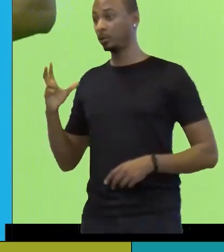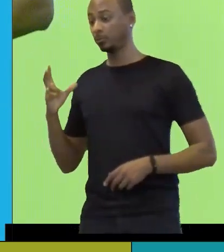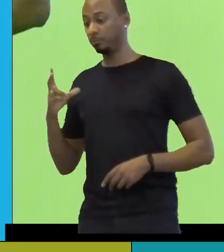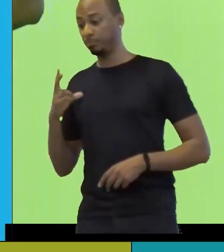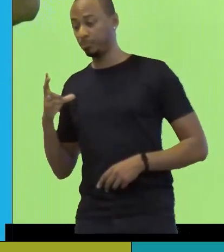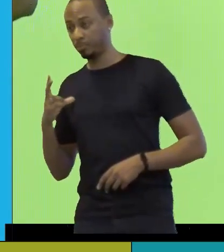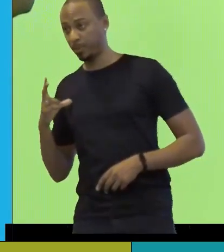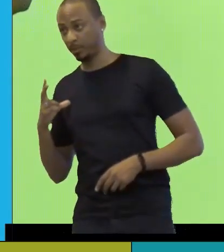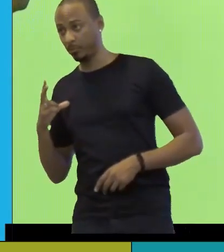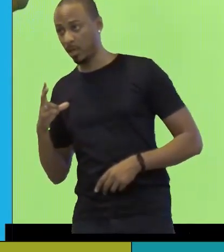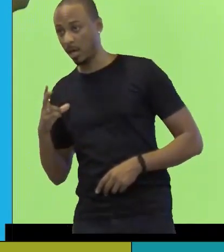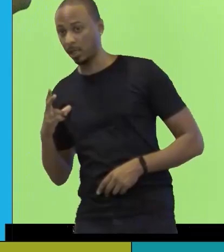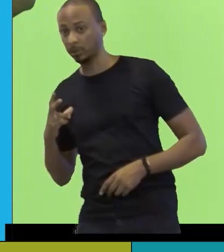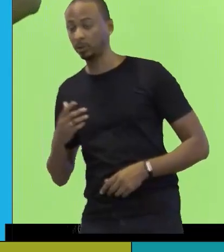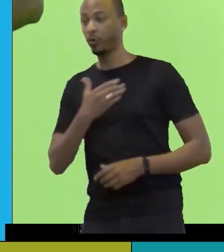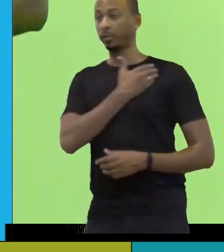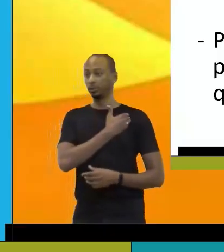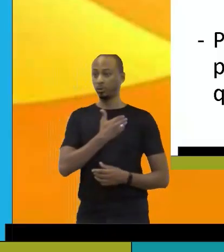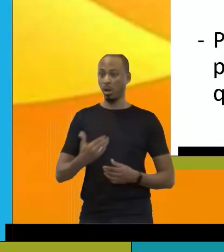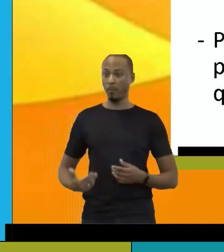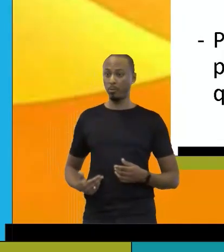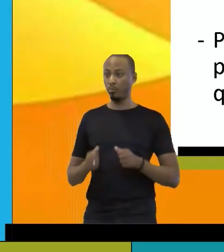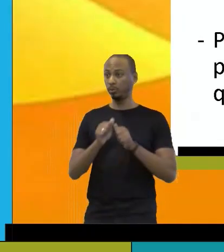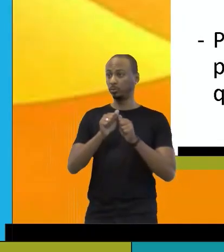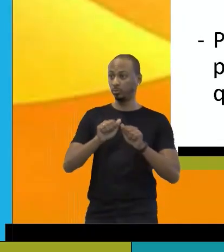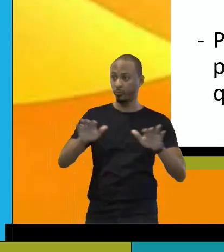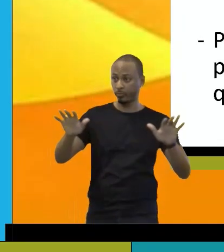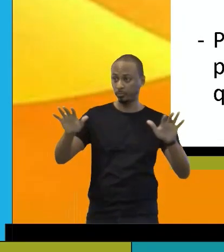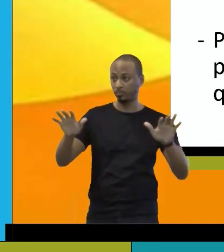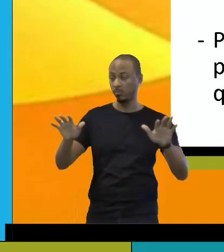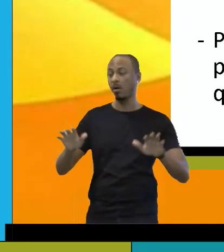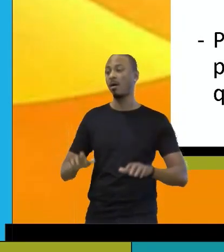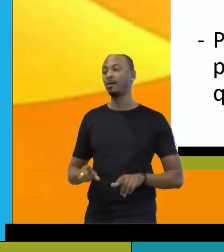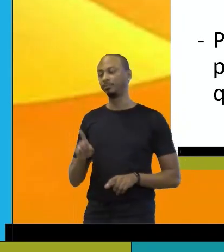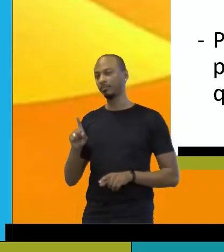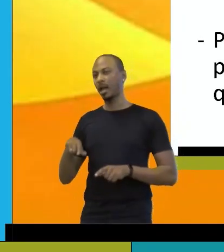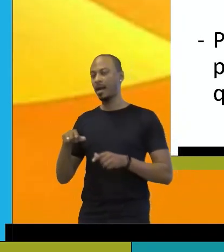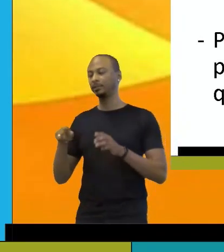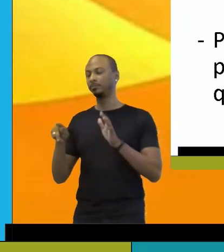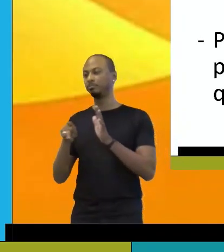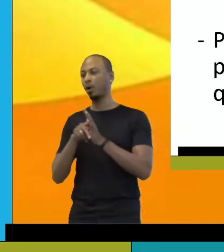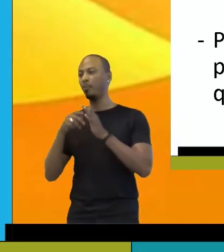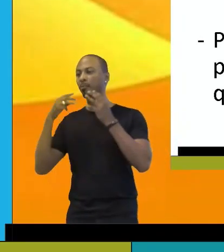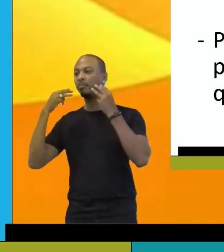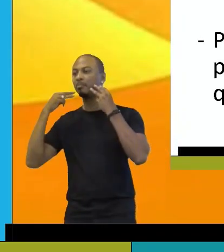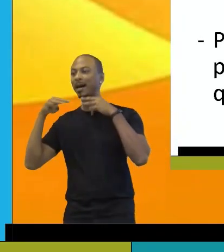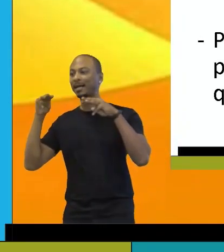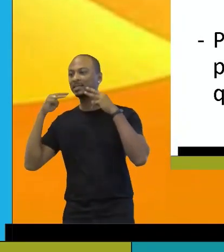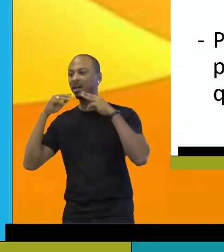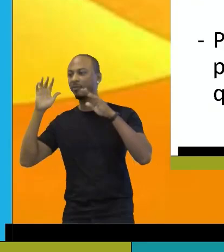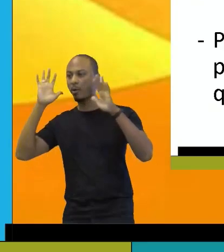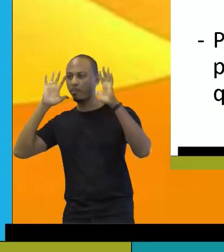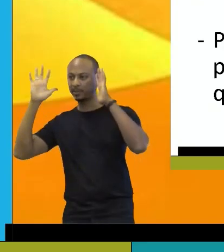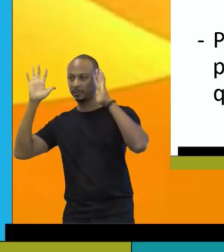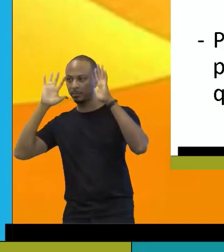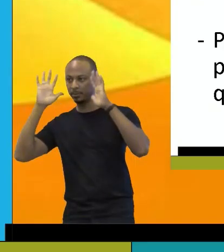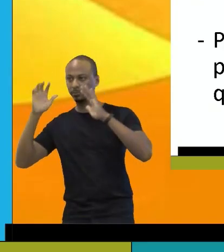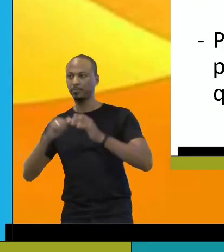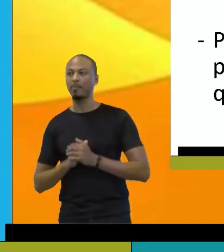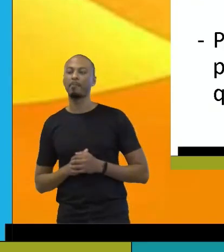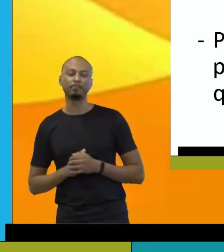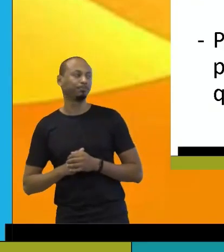Maquiavel. Então Maquiavel, ele considera isso, tá? Atenção, uma outra coisa. De nada